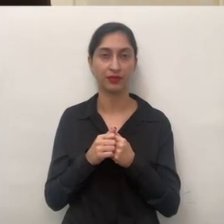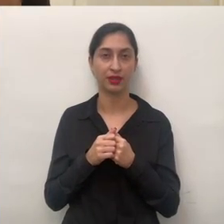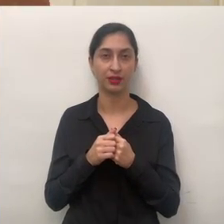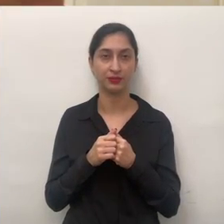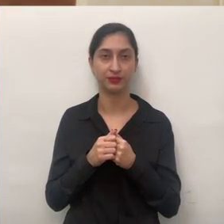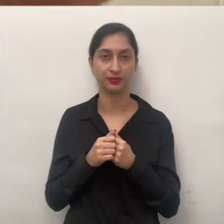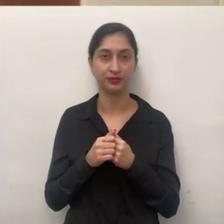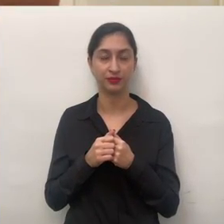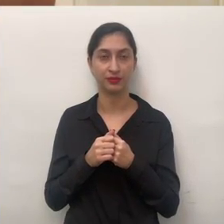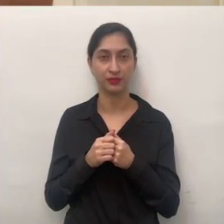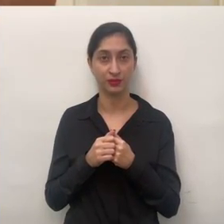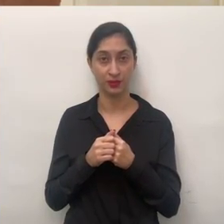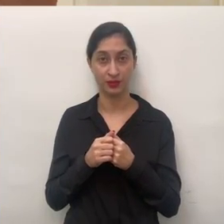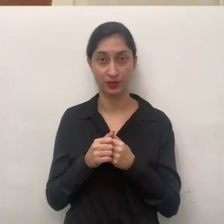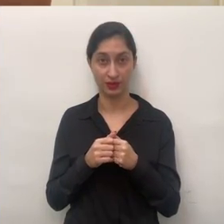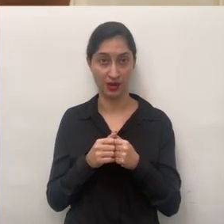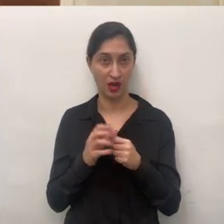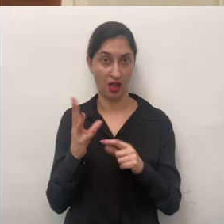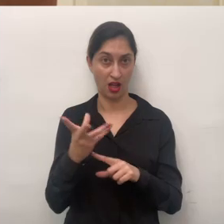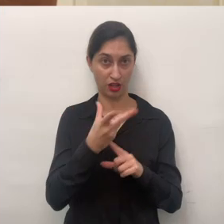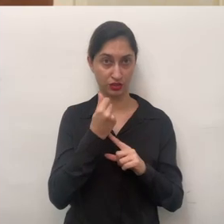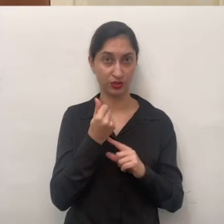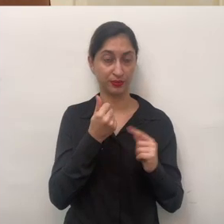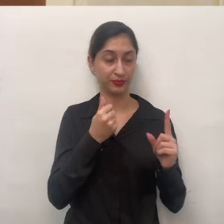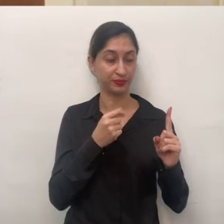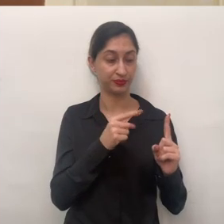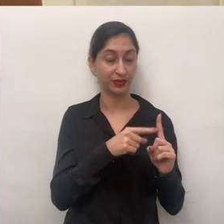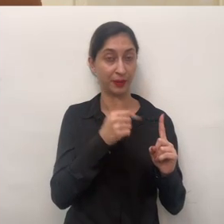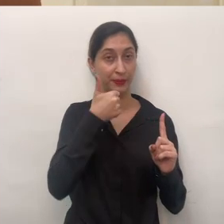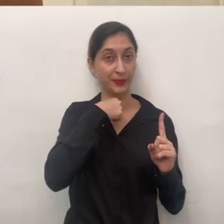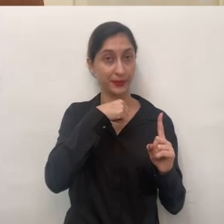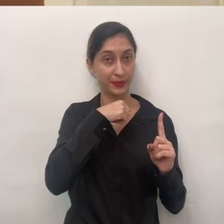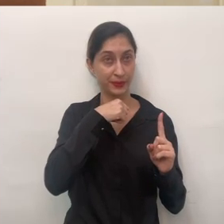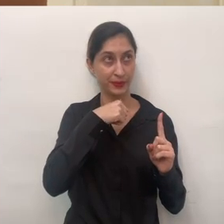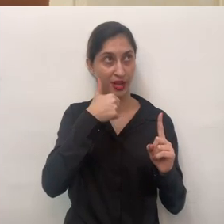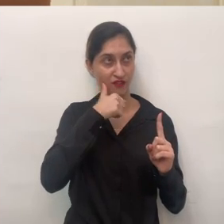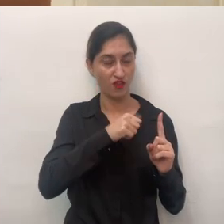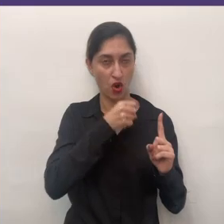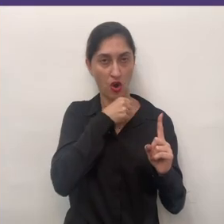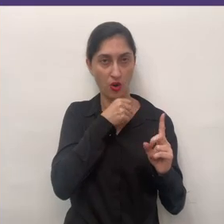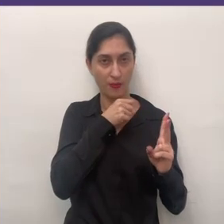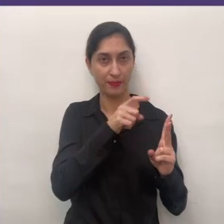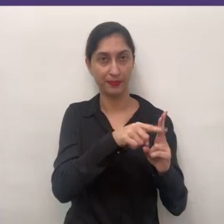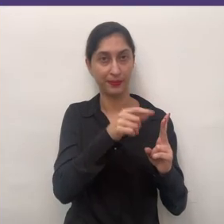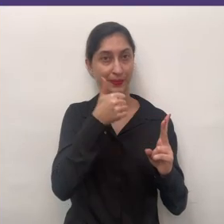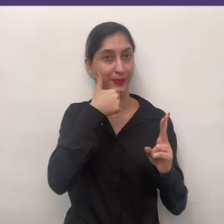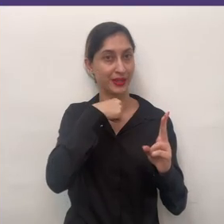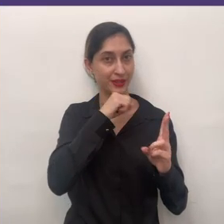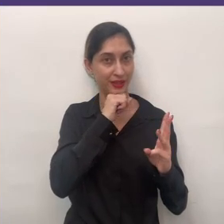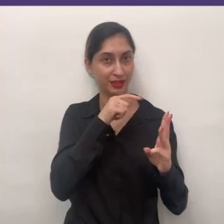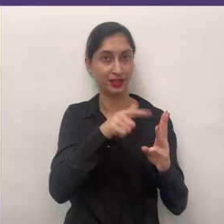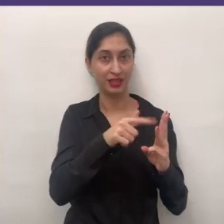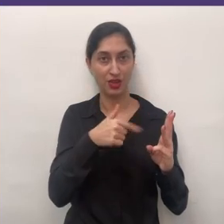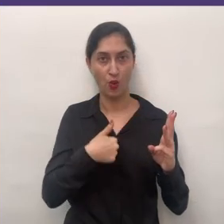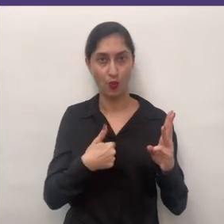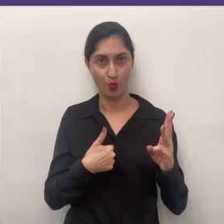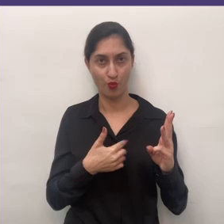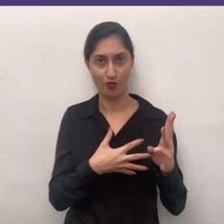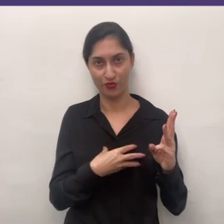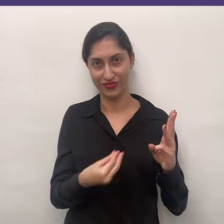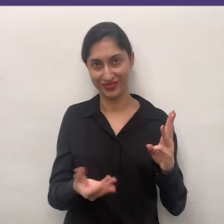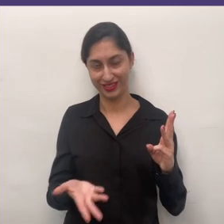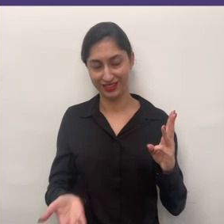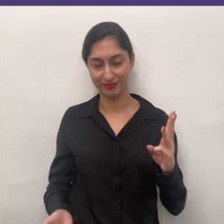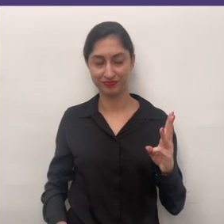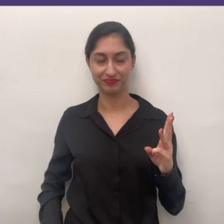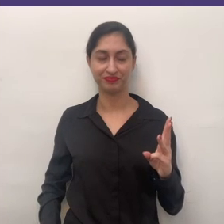trabalho a partir da minha avó, da minha mãe e eu como filha. Então, é